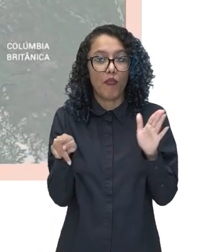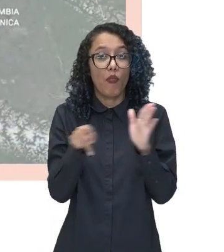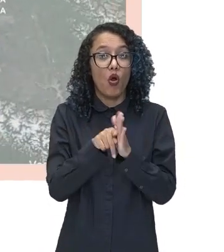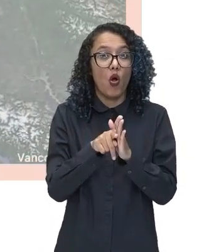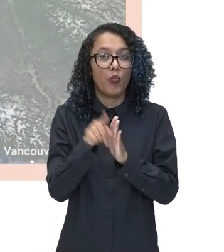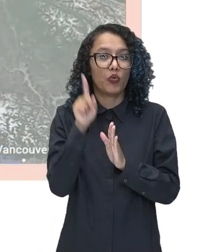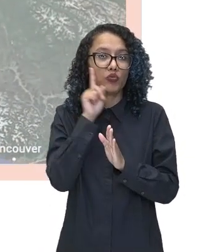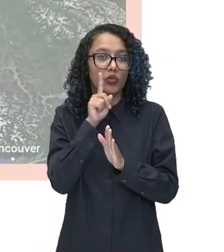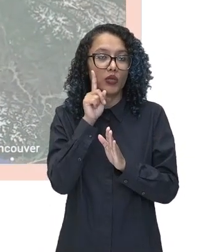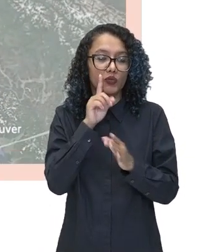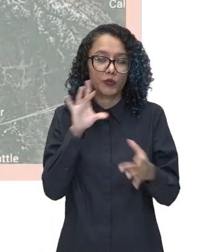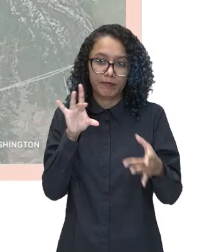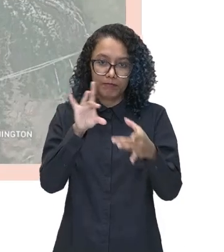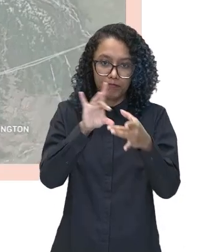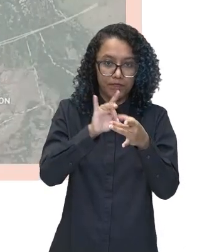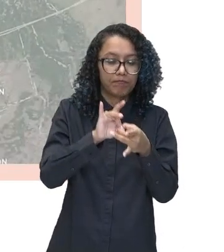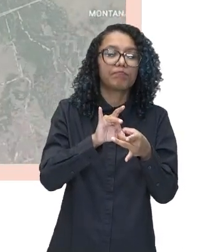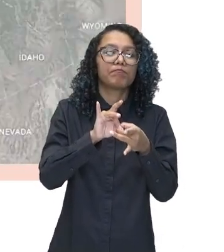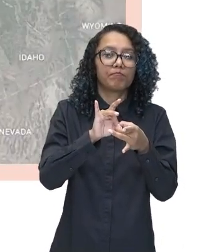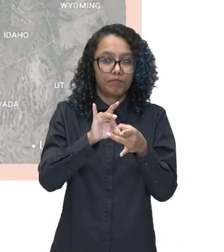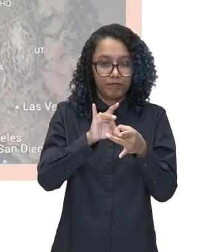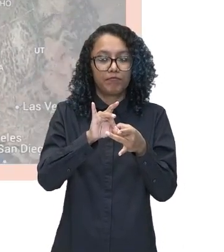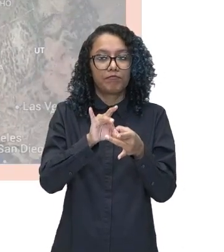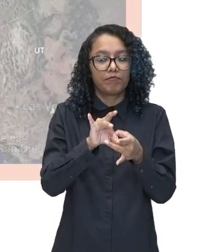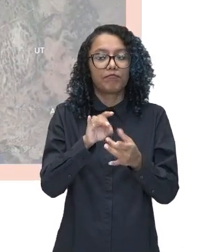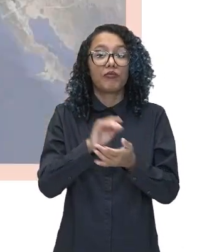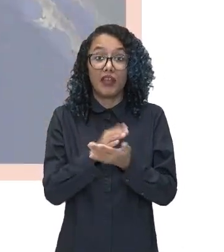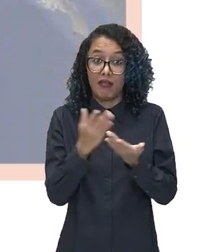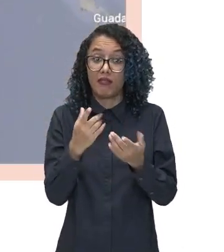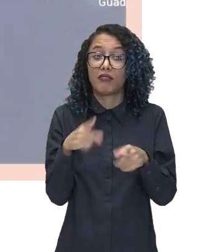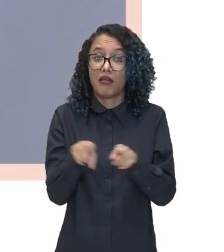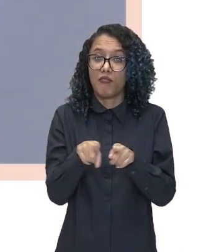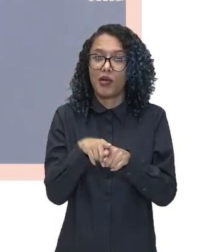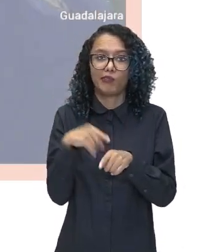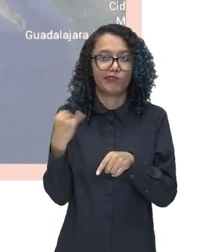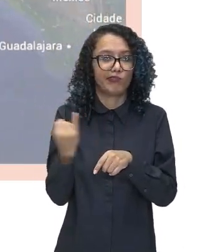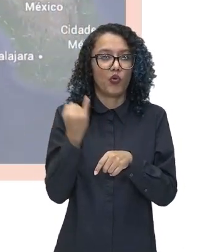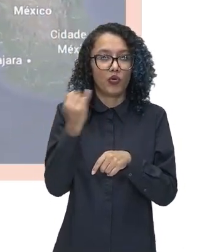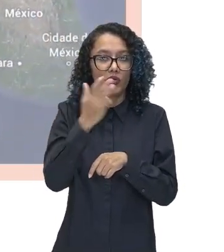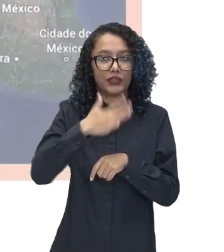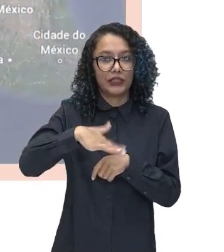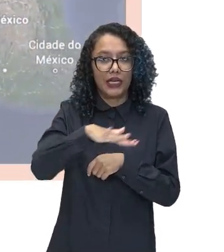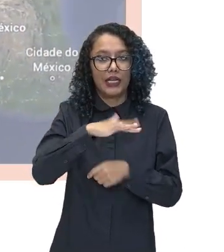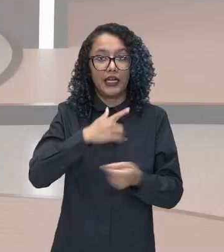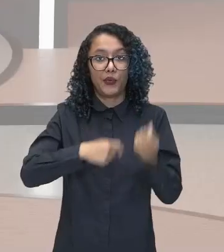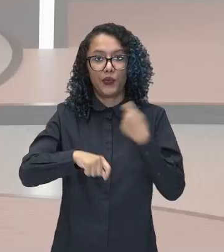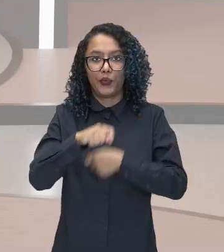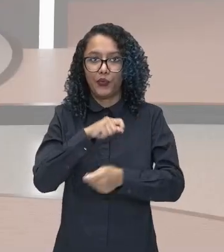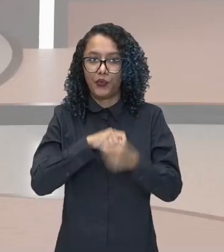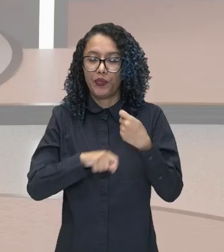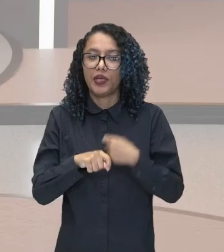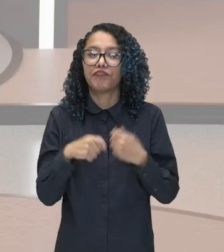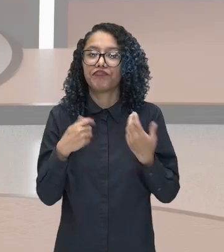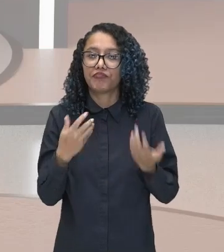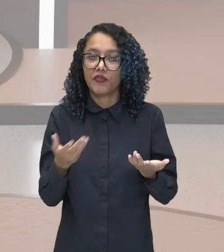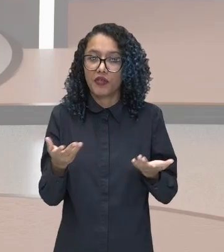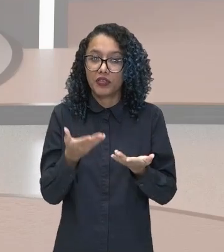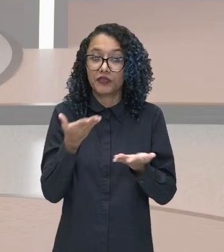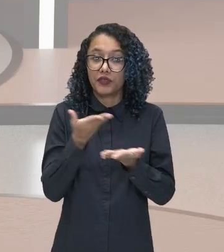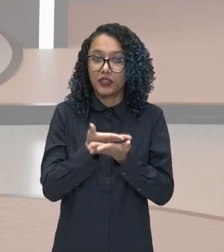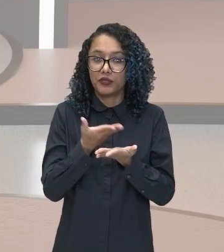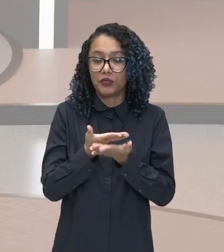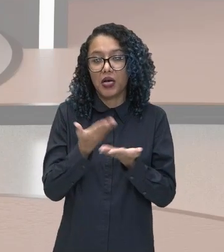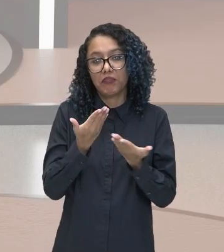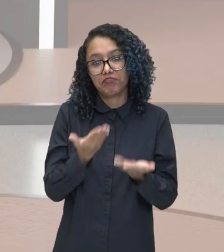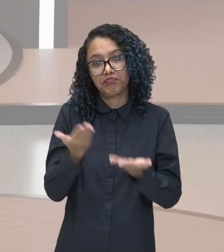também apresentando a importância econômica, tá certo, gente? Então, nós iremos estudar